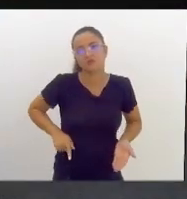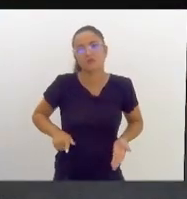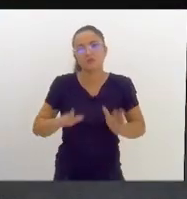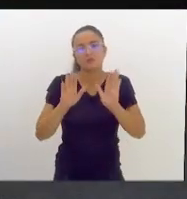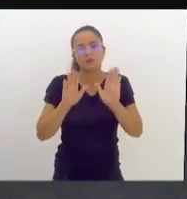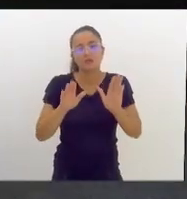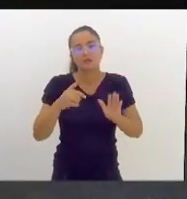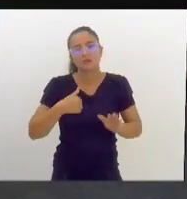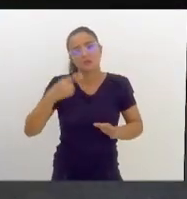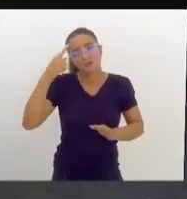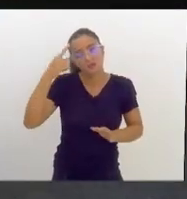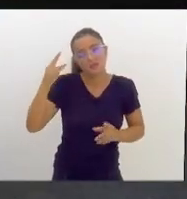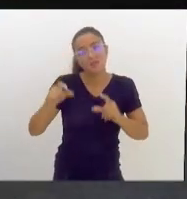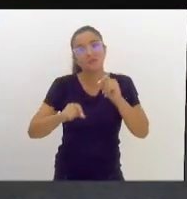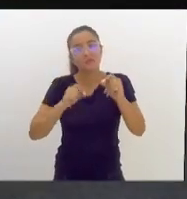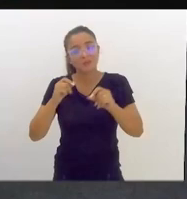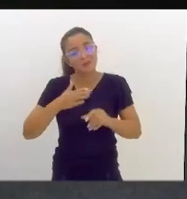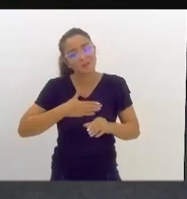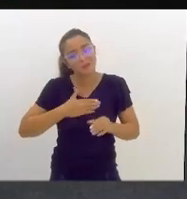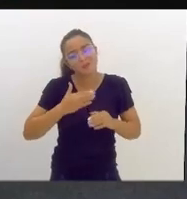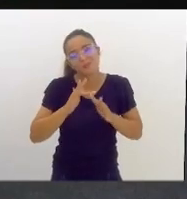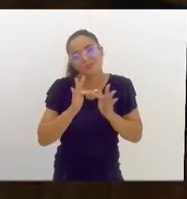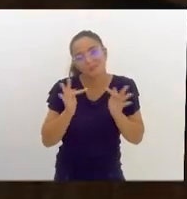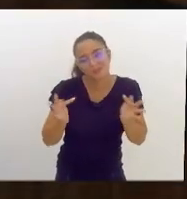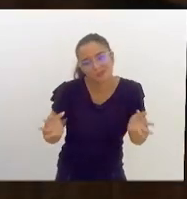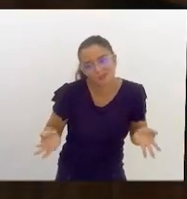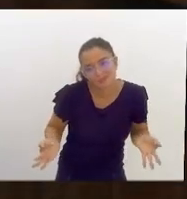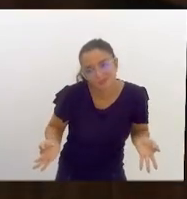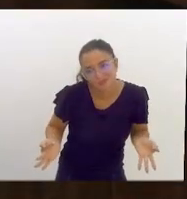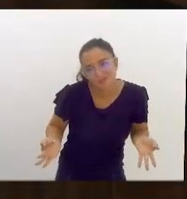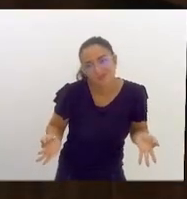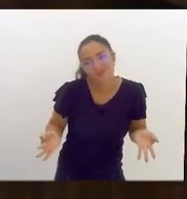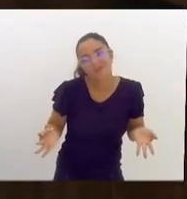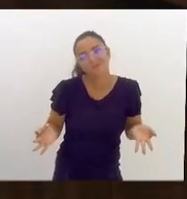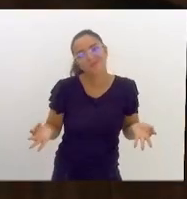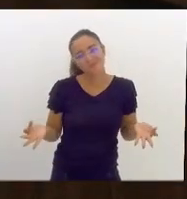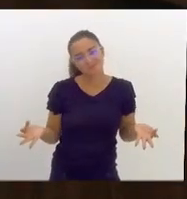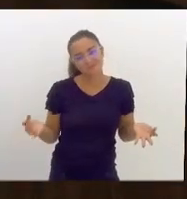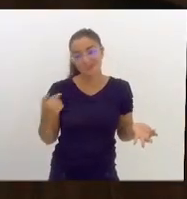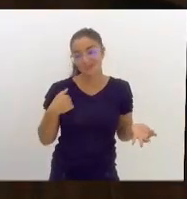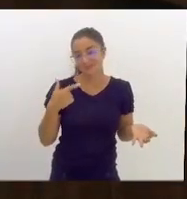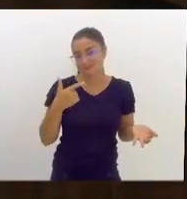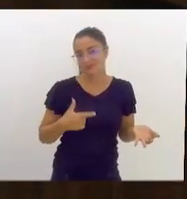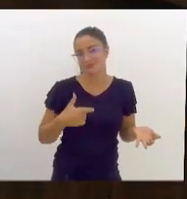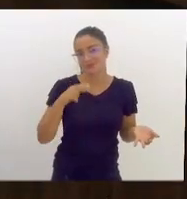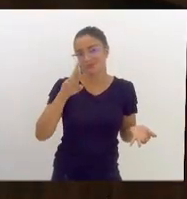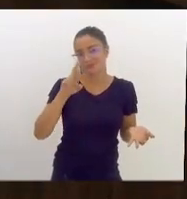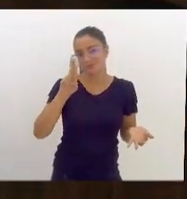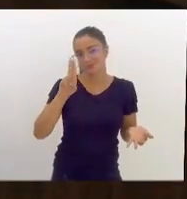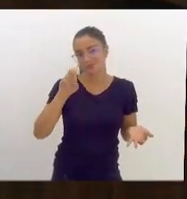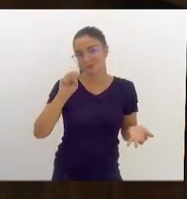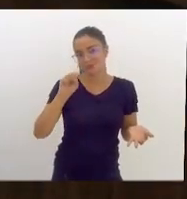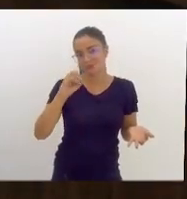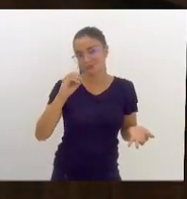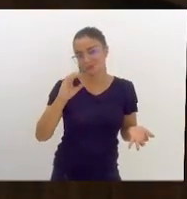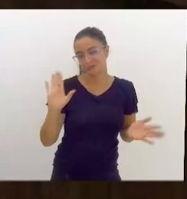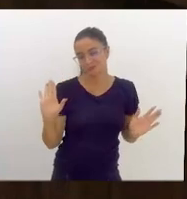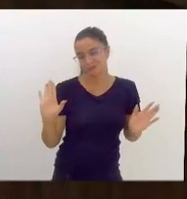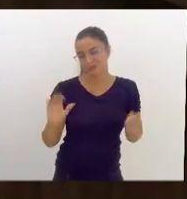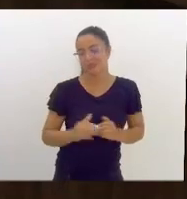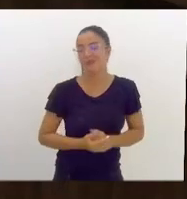esse humilde colega de Vossa Excelência, nesse caso, é russo, é russo. No segundo